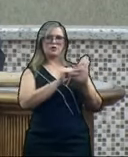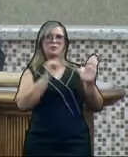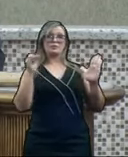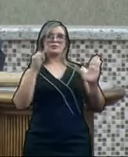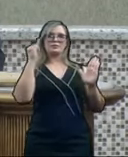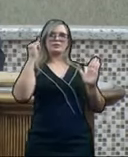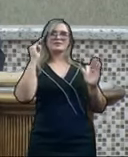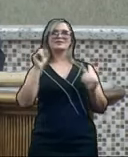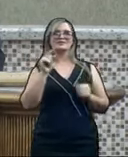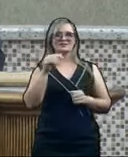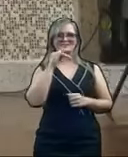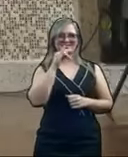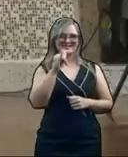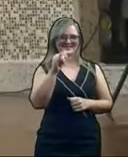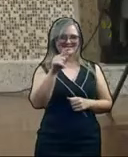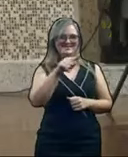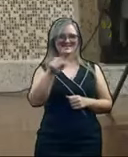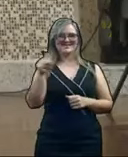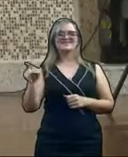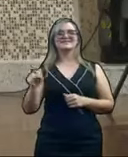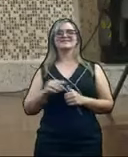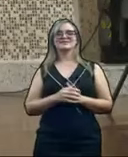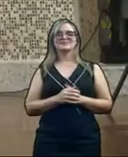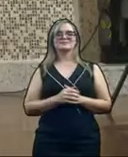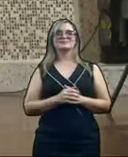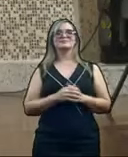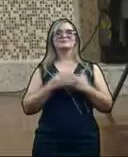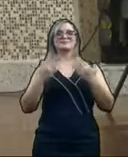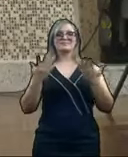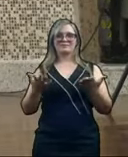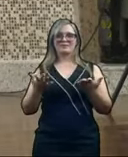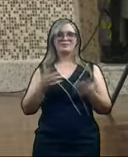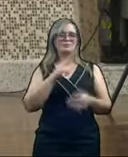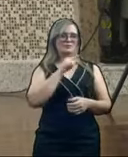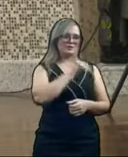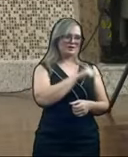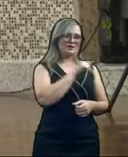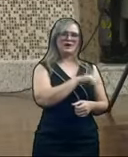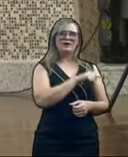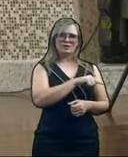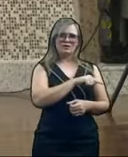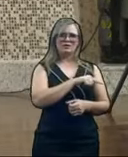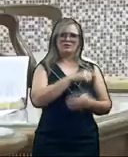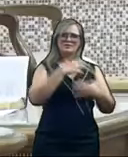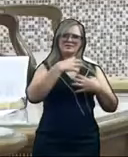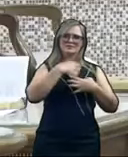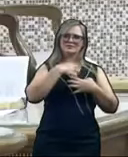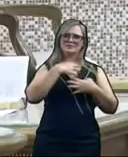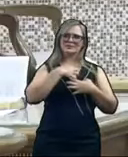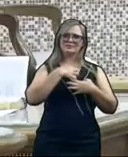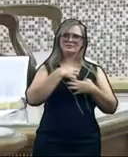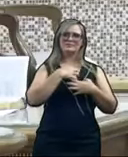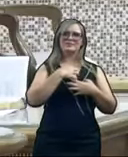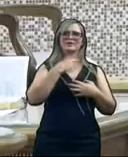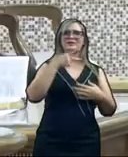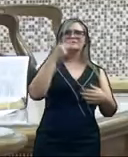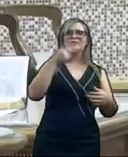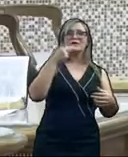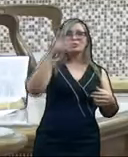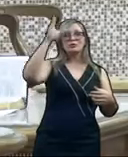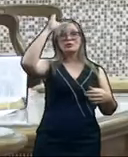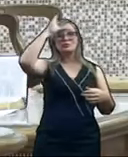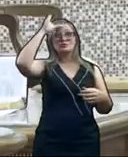mas ele para voltar para sua casa Deus fala para ele voltar E ele fala colabora bom não quer